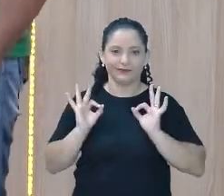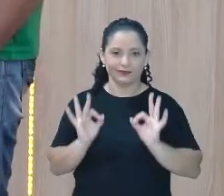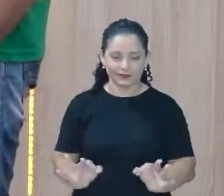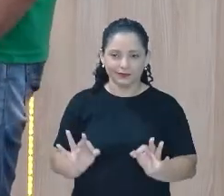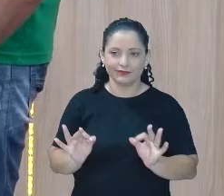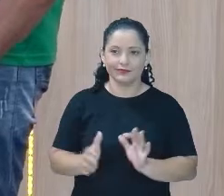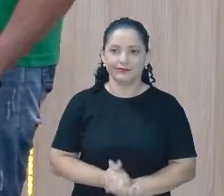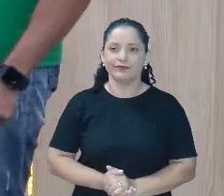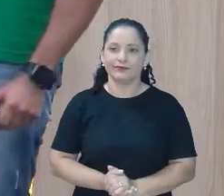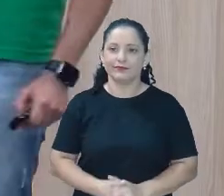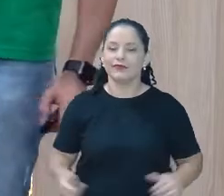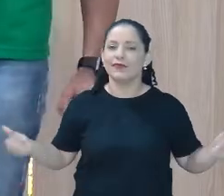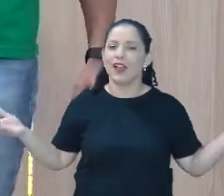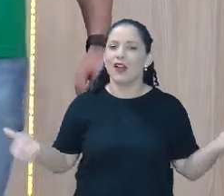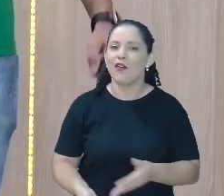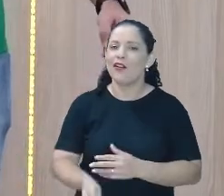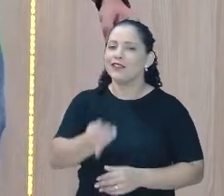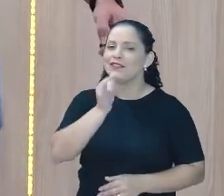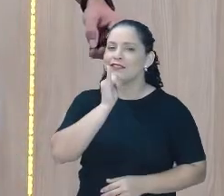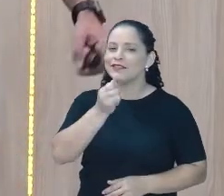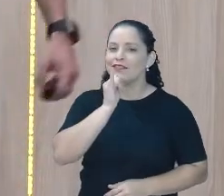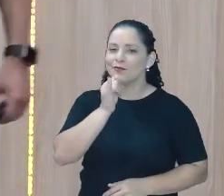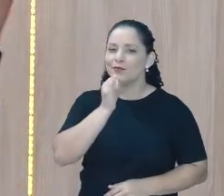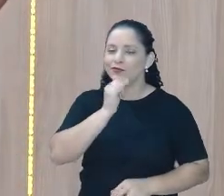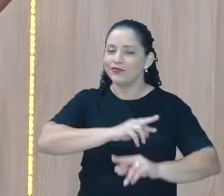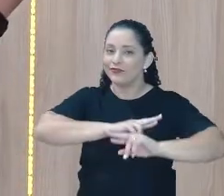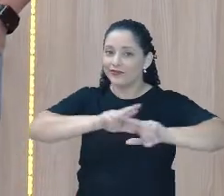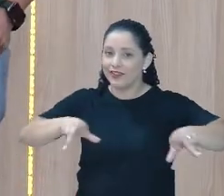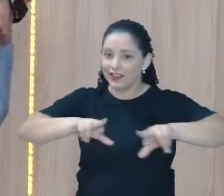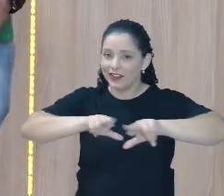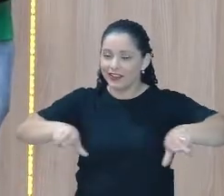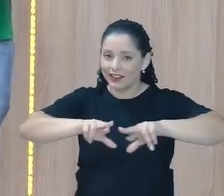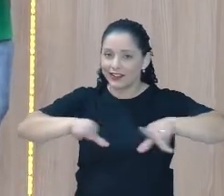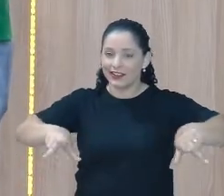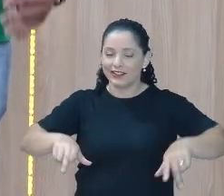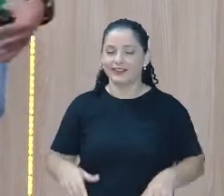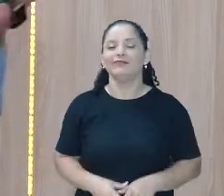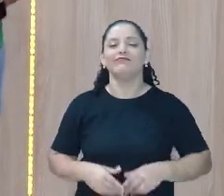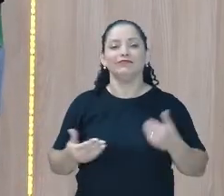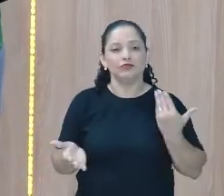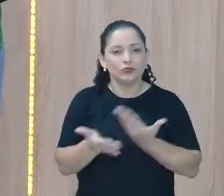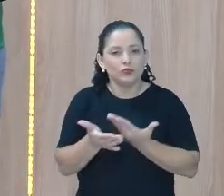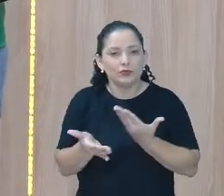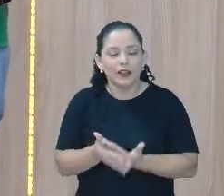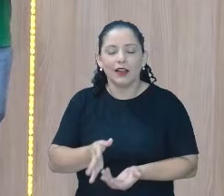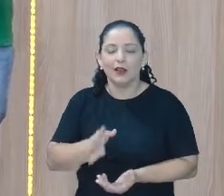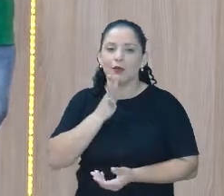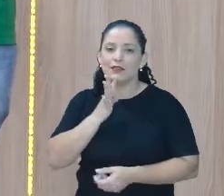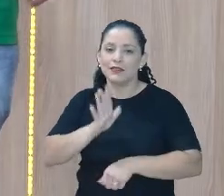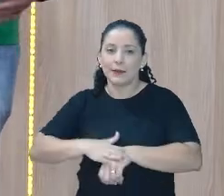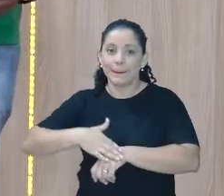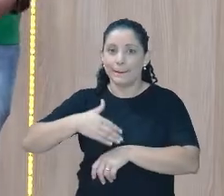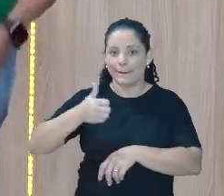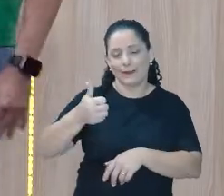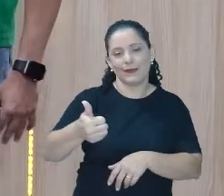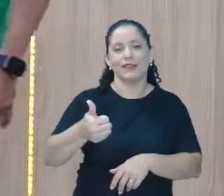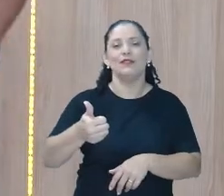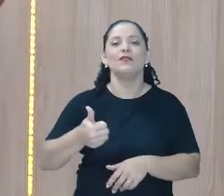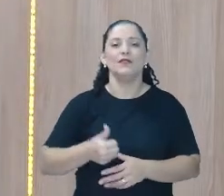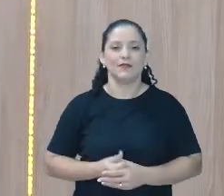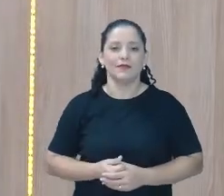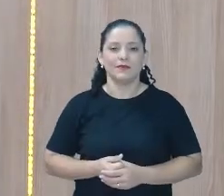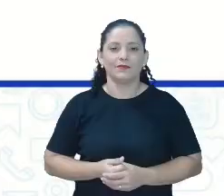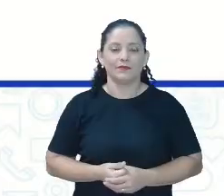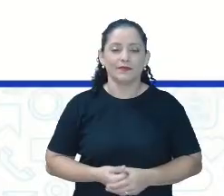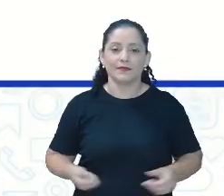joia? Coloquei outro exemplo aqui para você, tá? Para que a gente trabalhe mais um pouco essa questão da divisão,